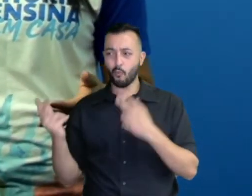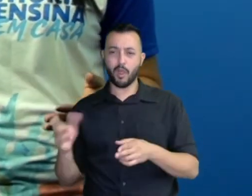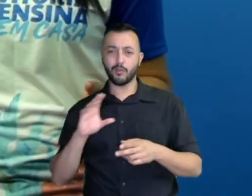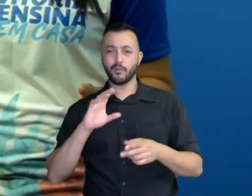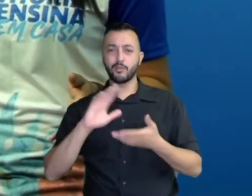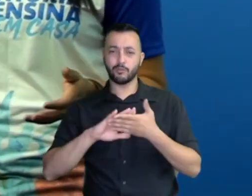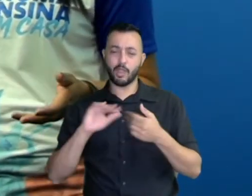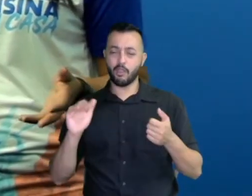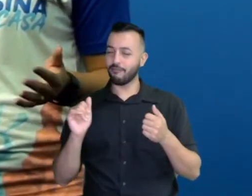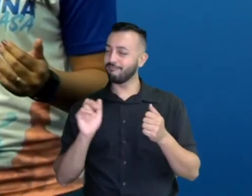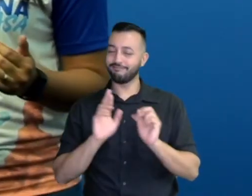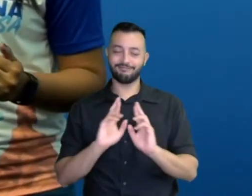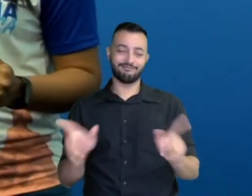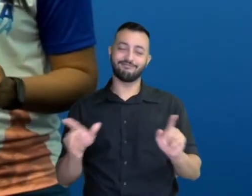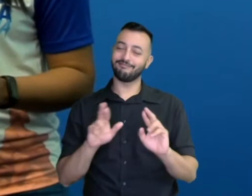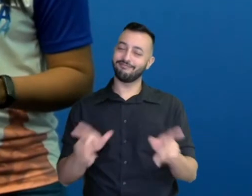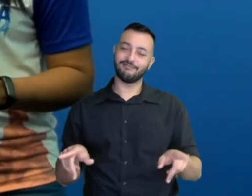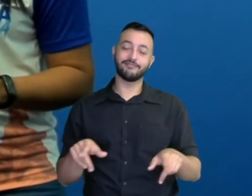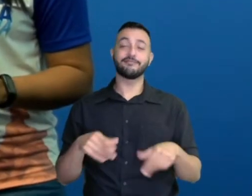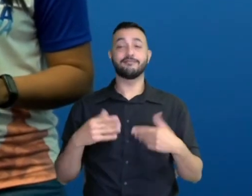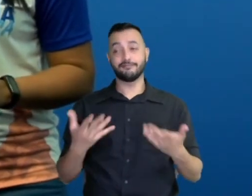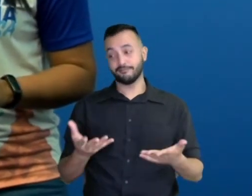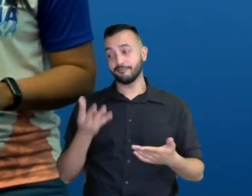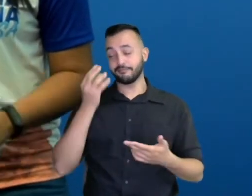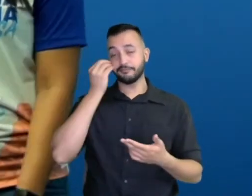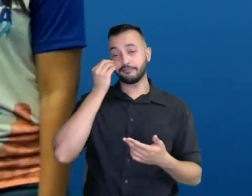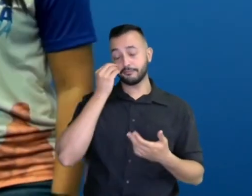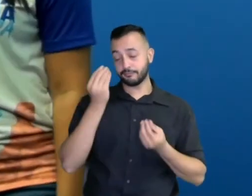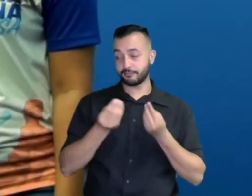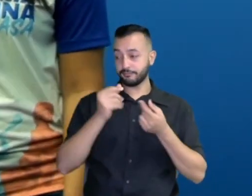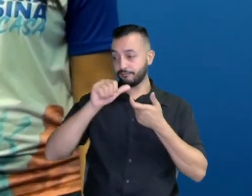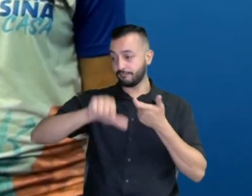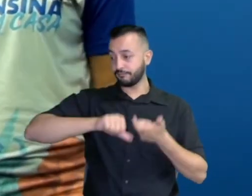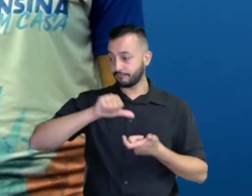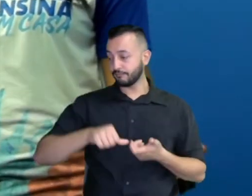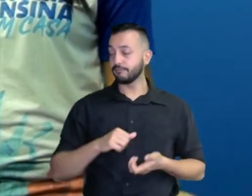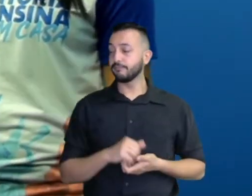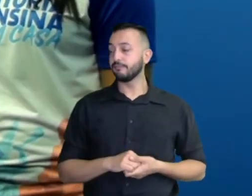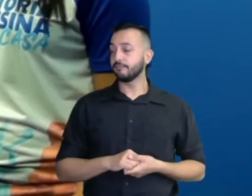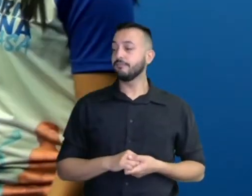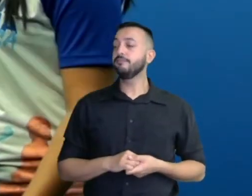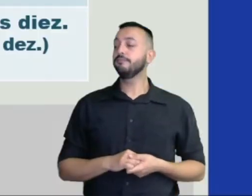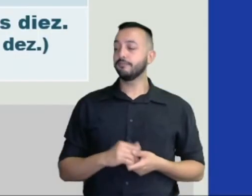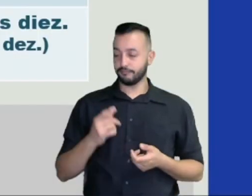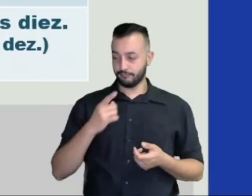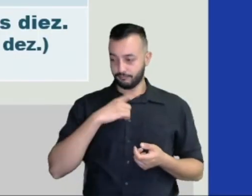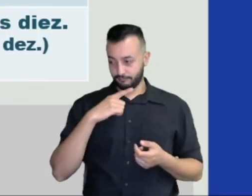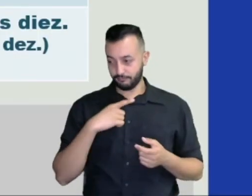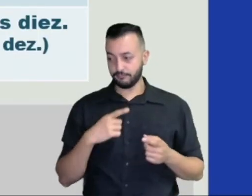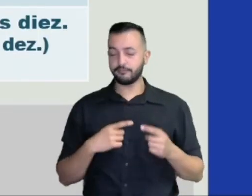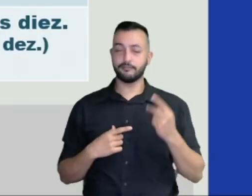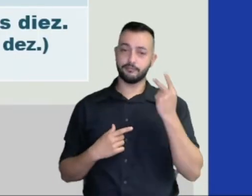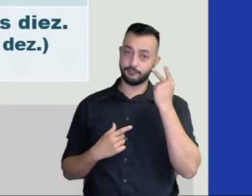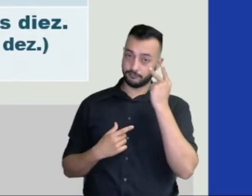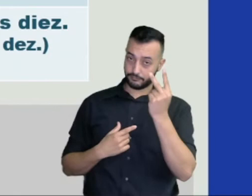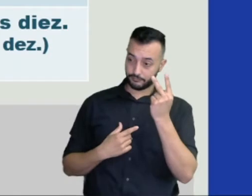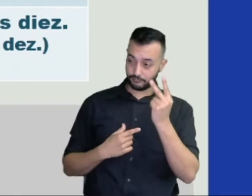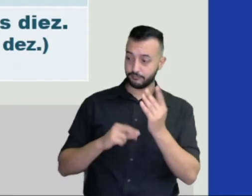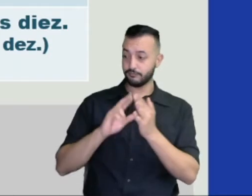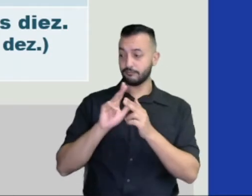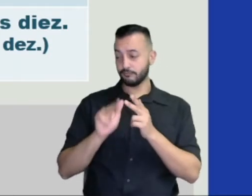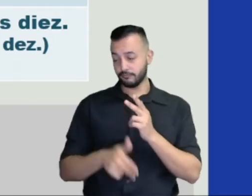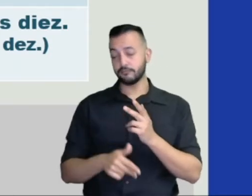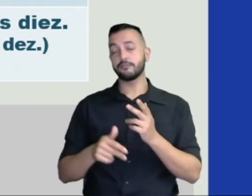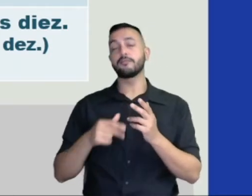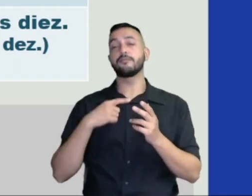bem assim, tá bom? Então, vamos ver quais são essas contrações. Existem duas formas